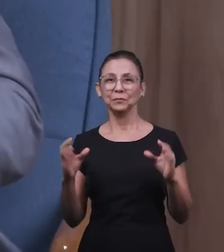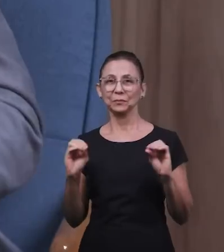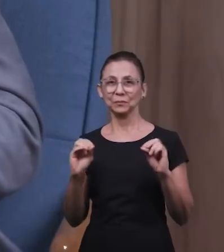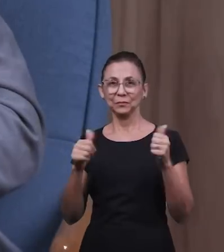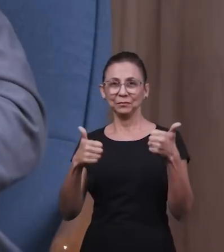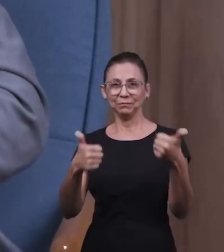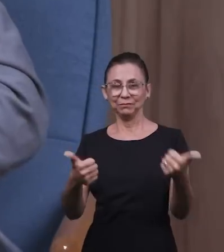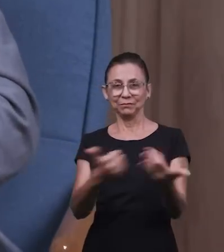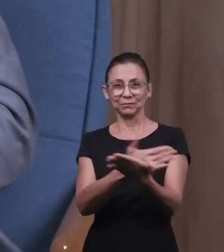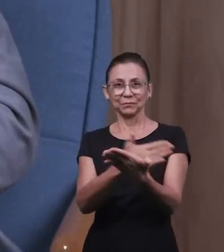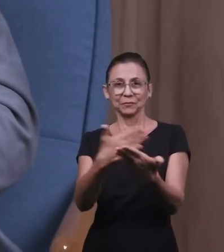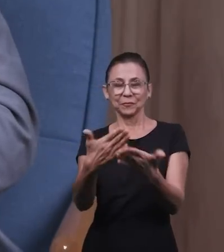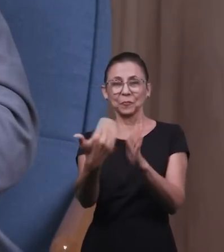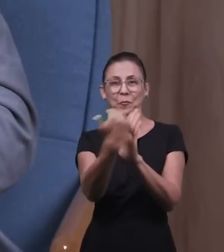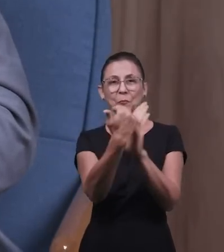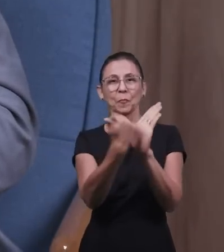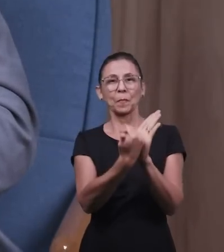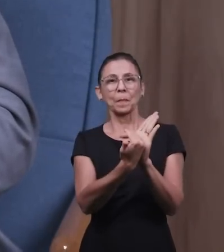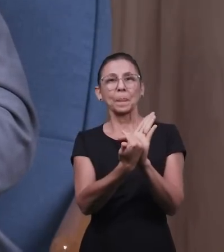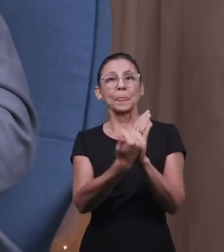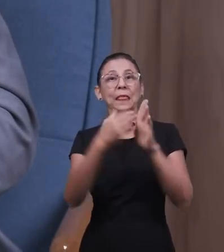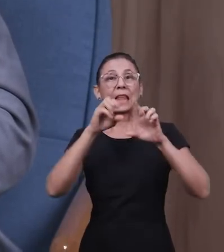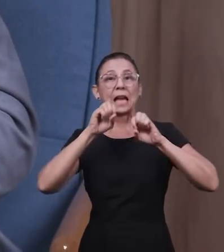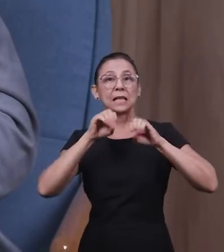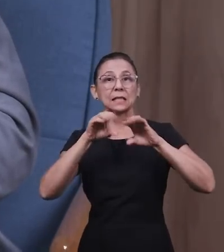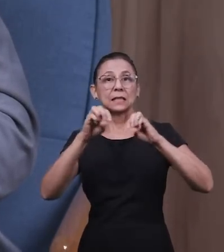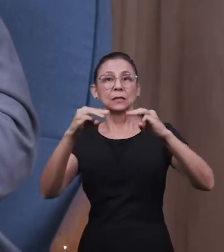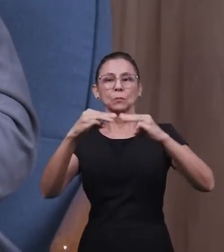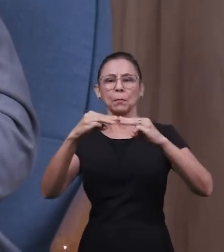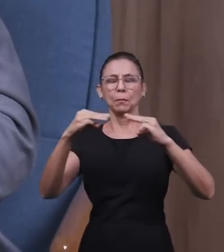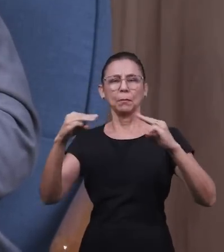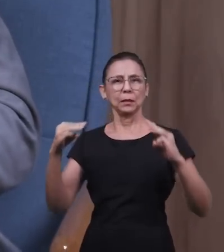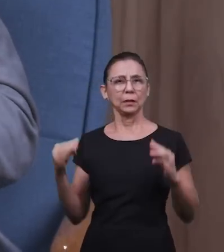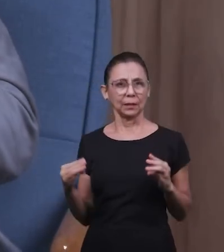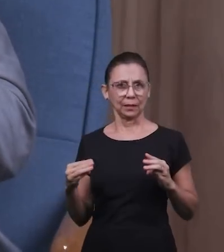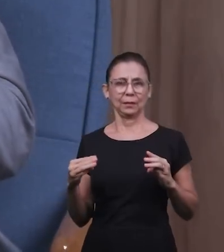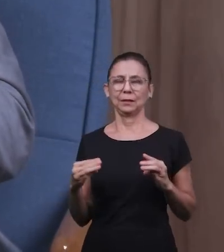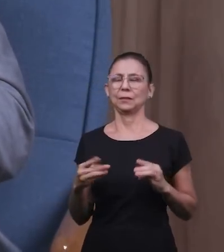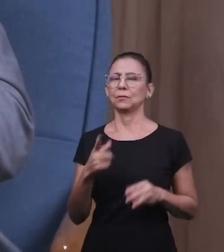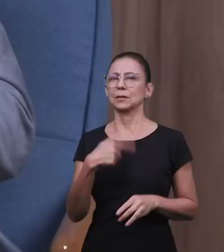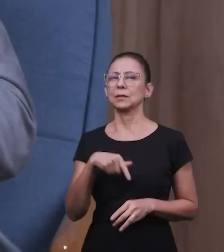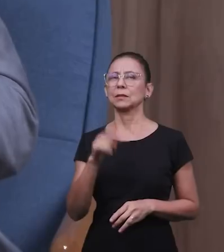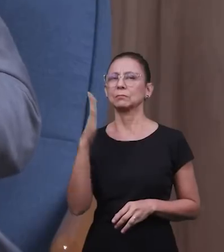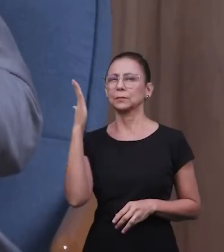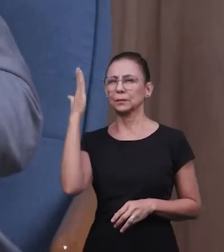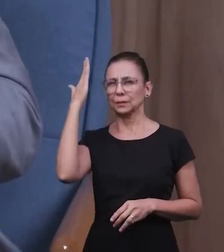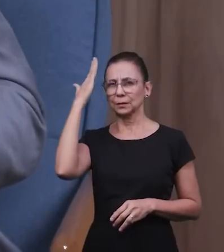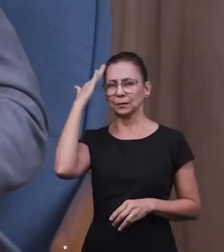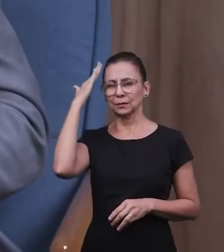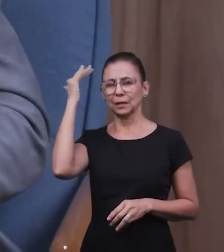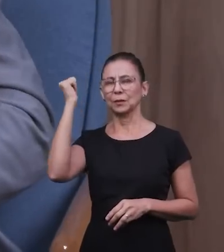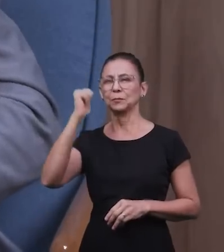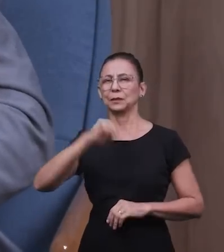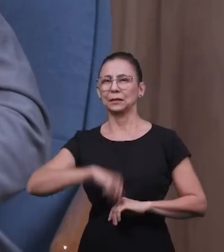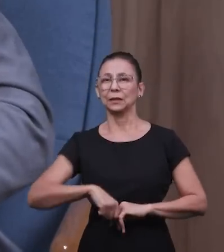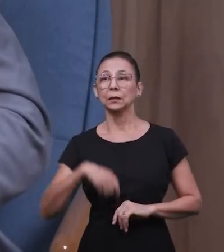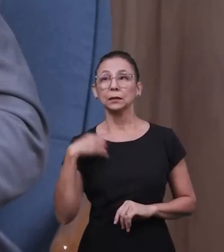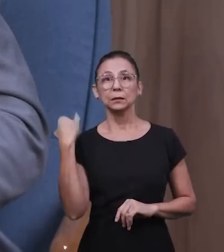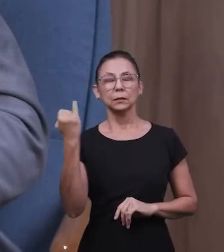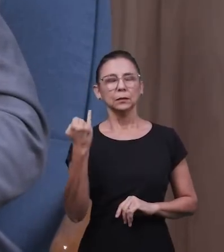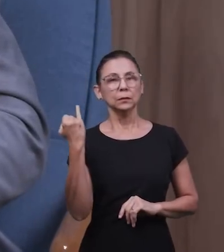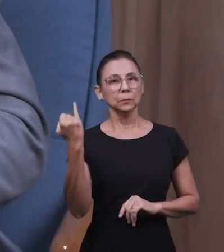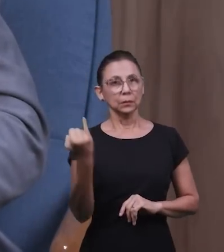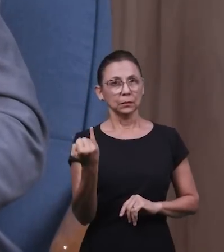Muito bem, a gente começa então agora o quadro Lições do Manaim, um quadro que você sabe, ele tem uma importância aqui